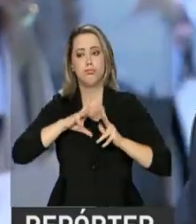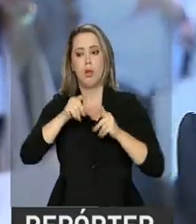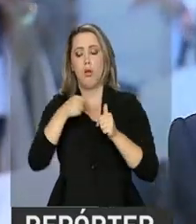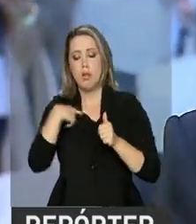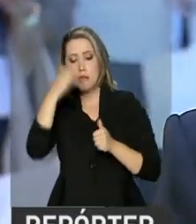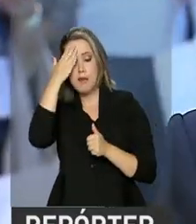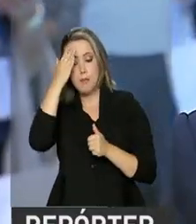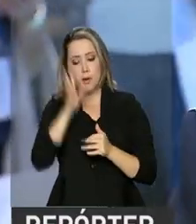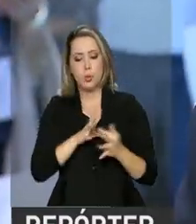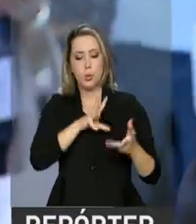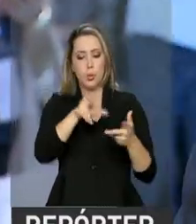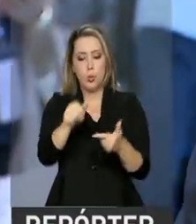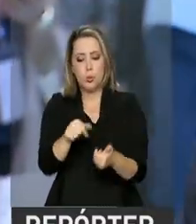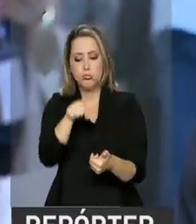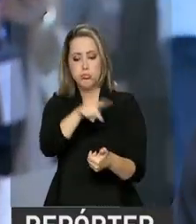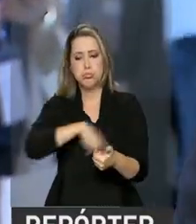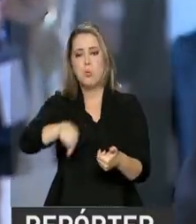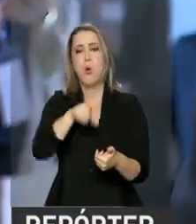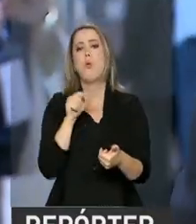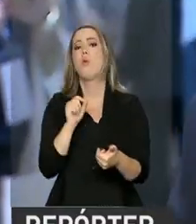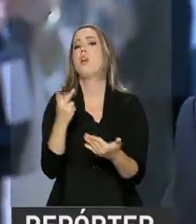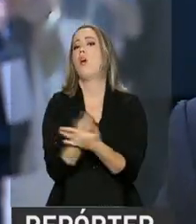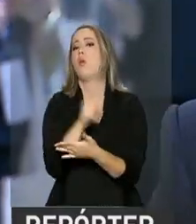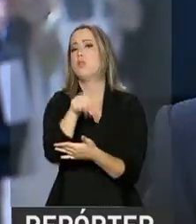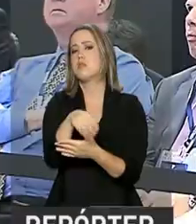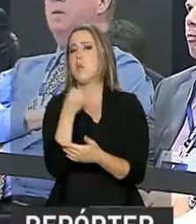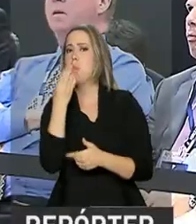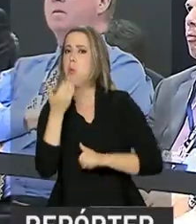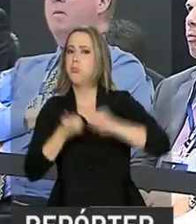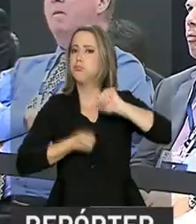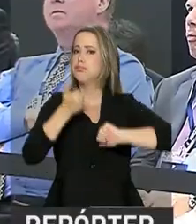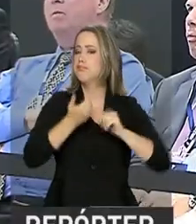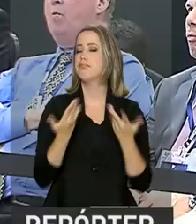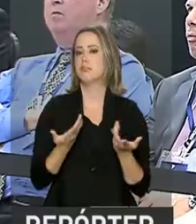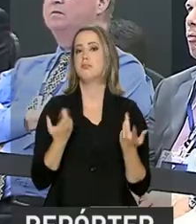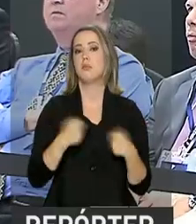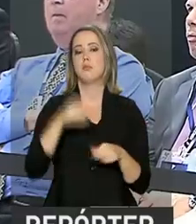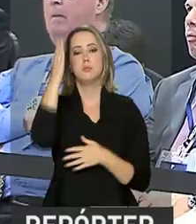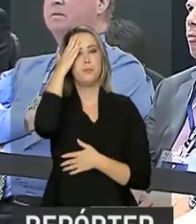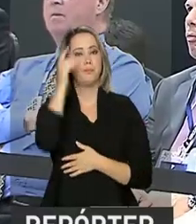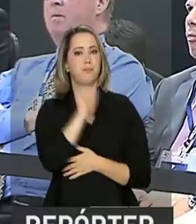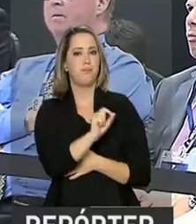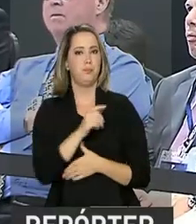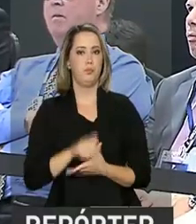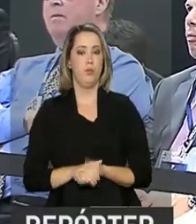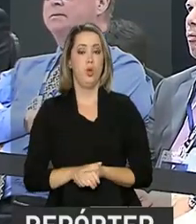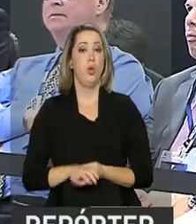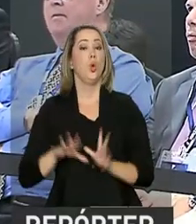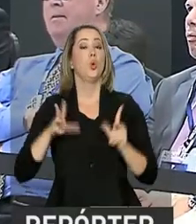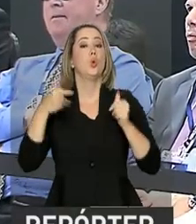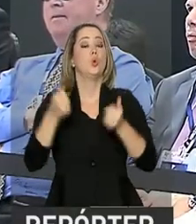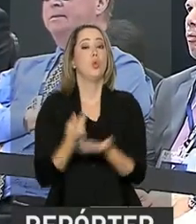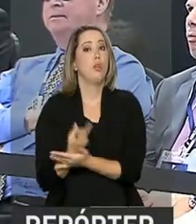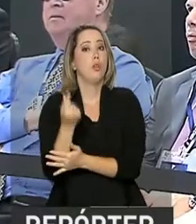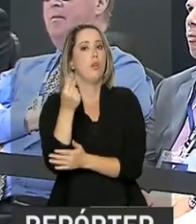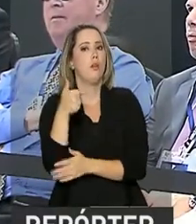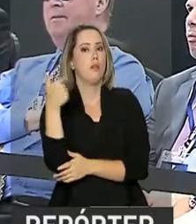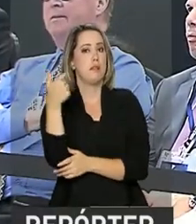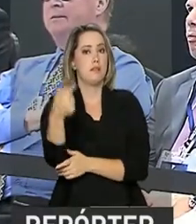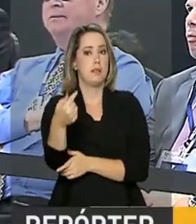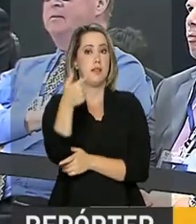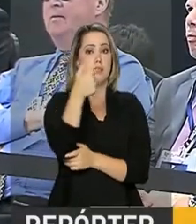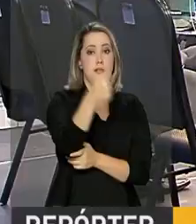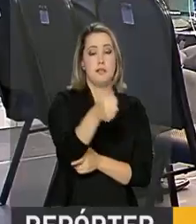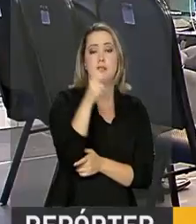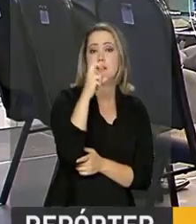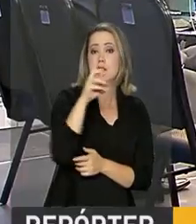ou seja, para todos, o que é que de fato aconteceu. No total, serão investidos 775 milhões